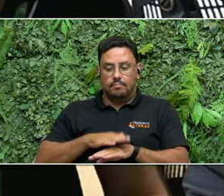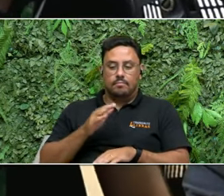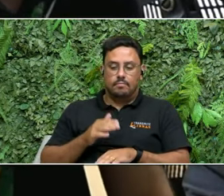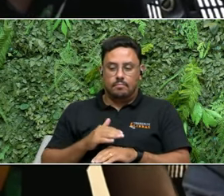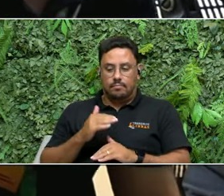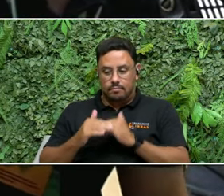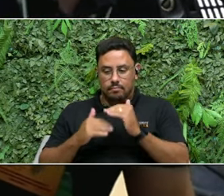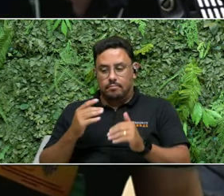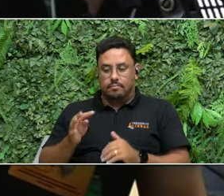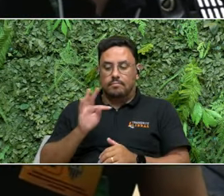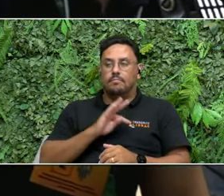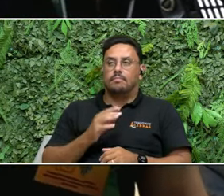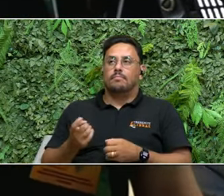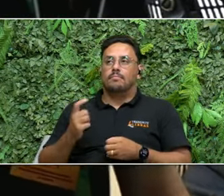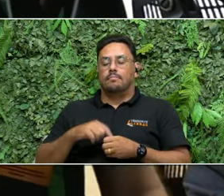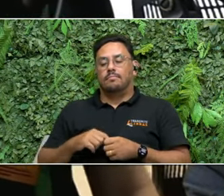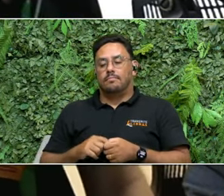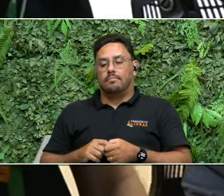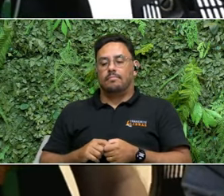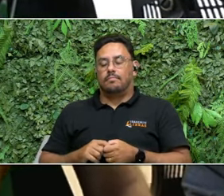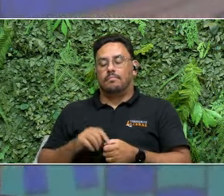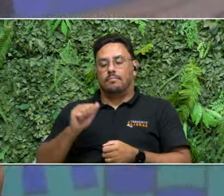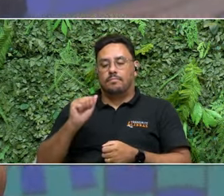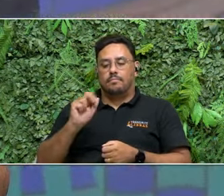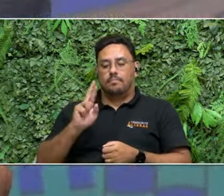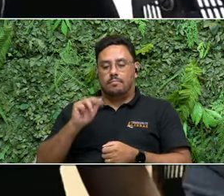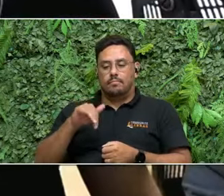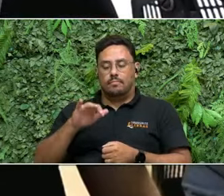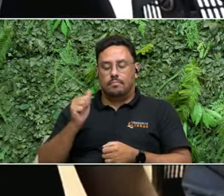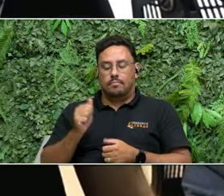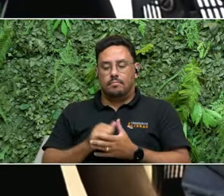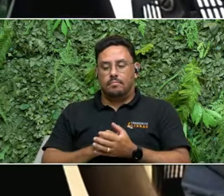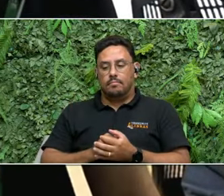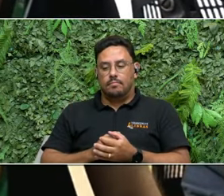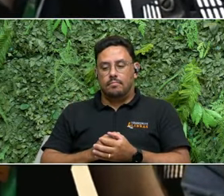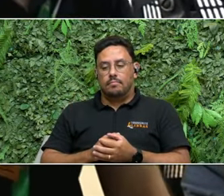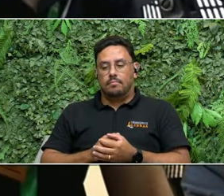Tecnicamente volta tá bom e o Arana